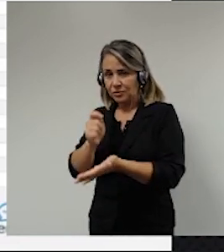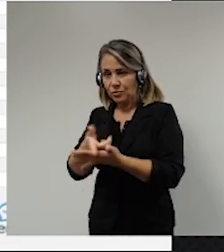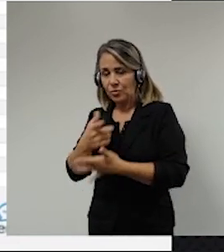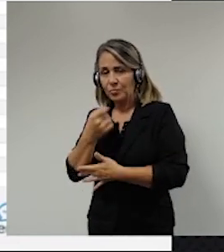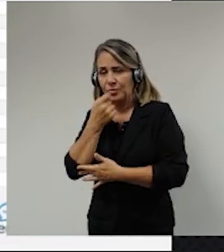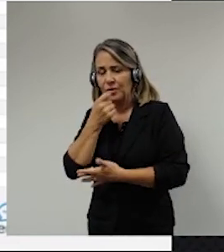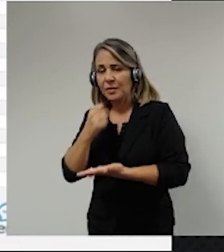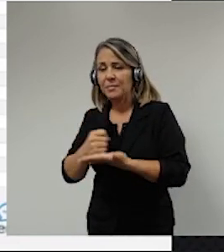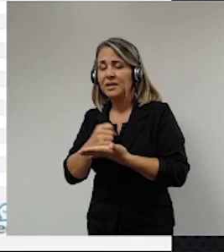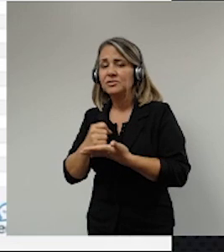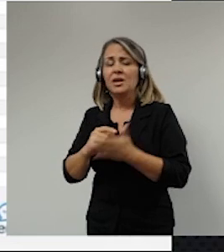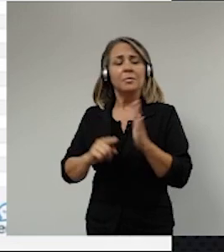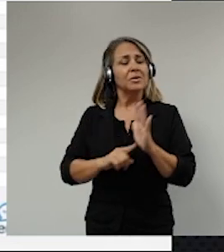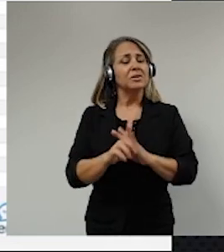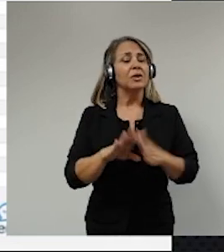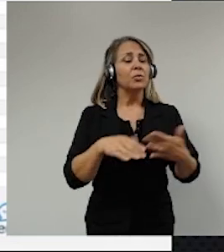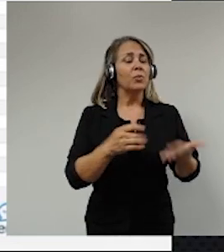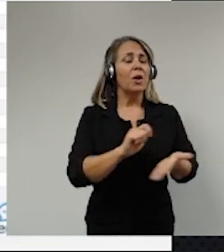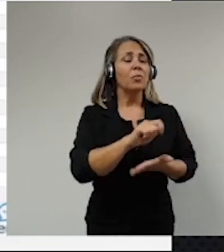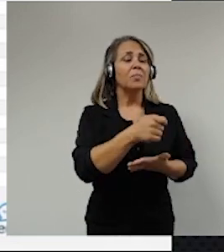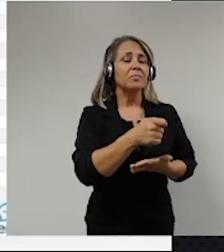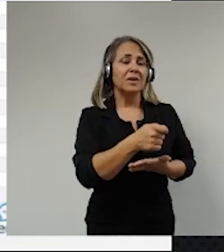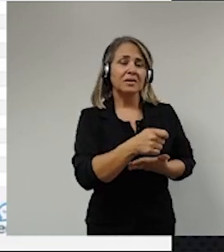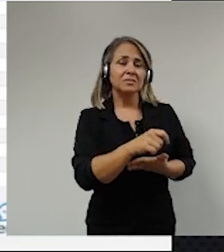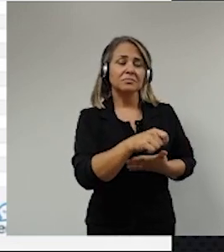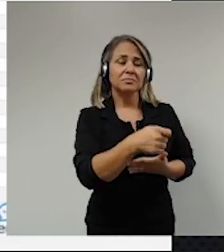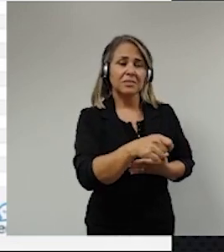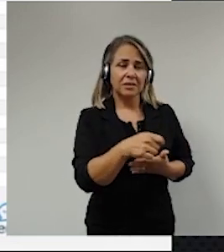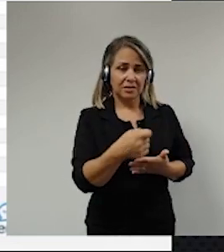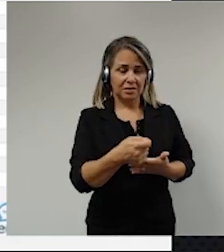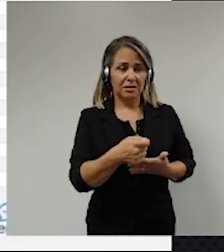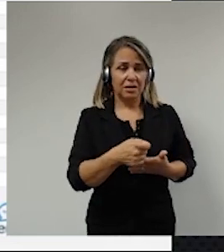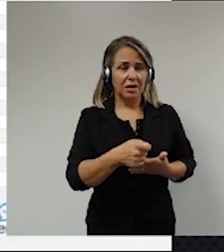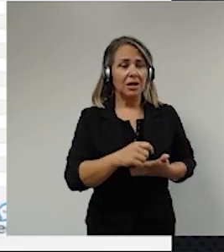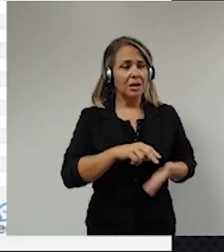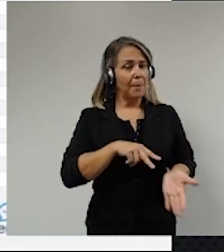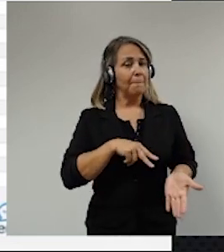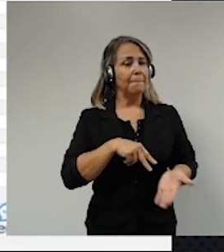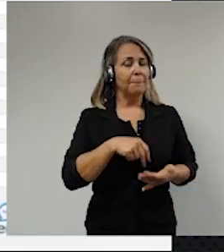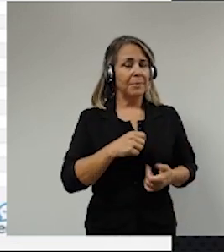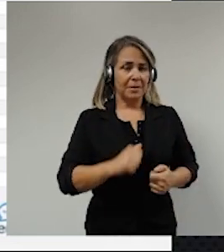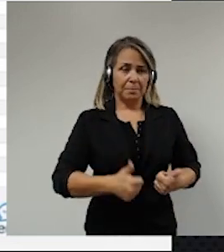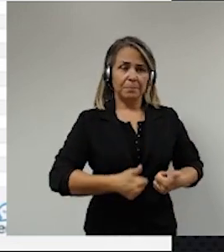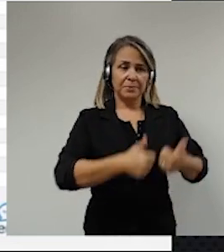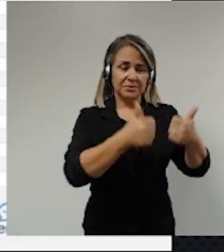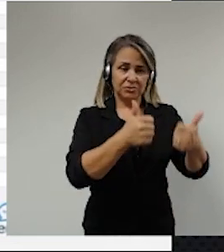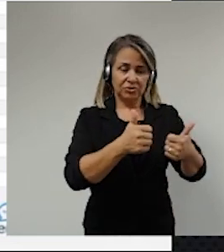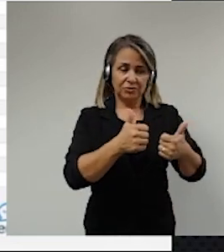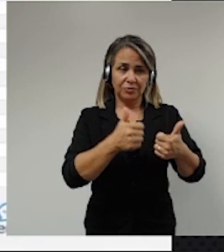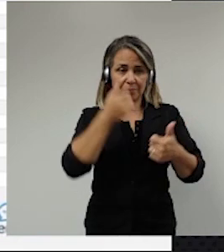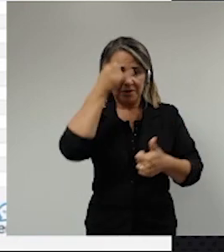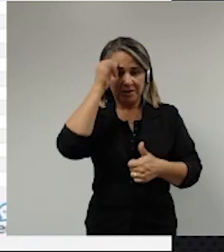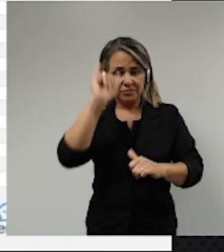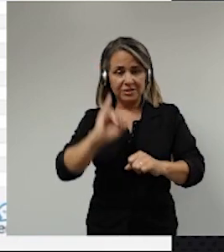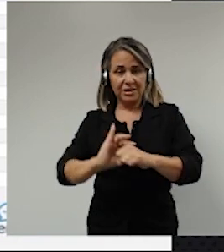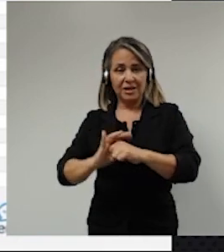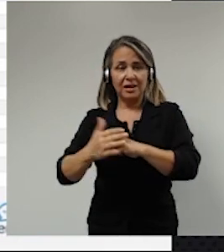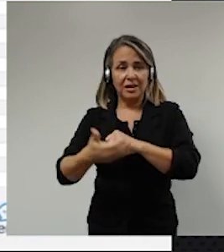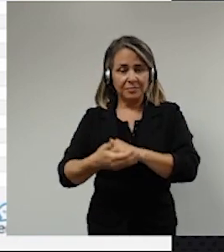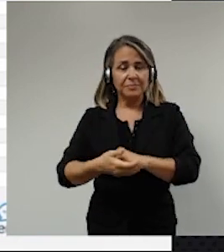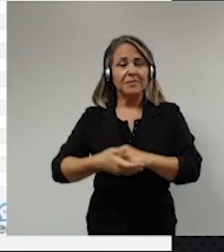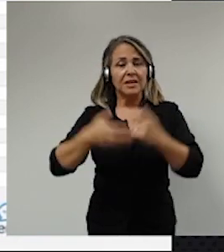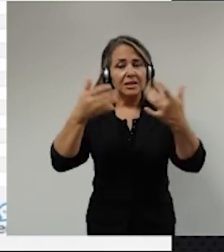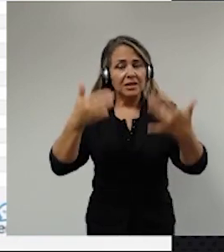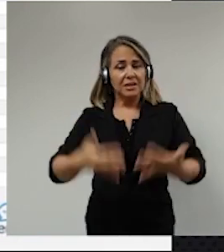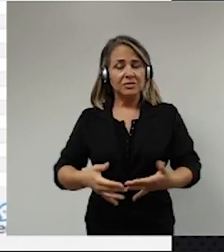perguntavam quais marcas tinham se posicionado positivamente em relação à pandemia do coronavírus. E eles levantaram